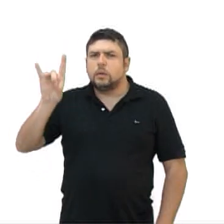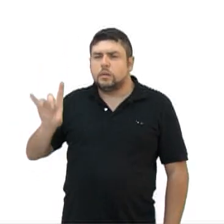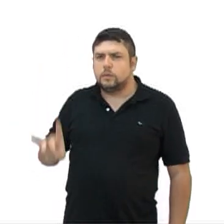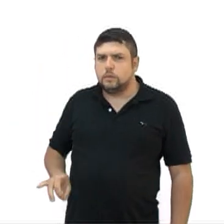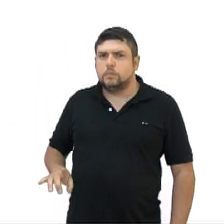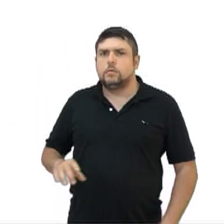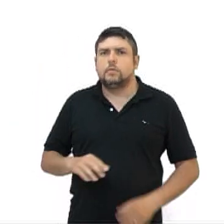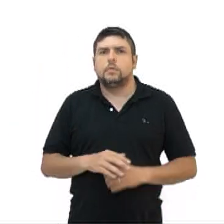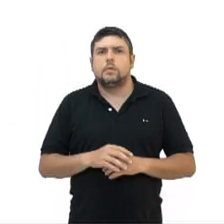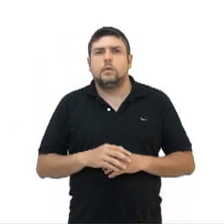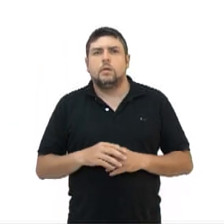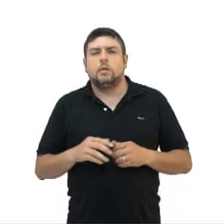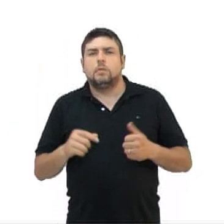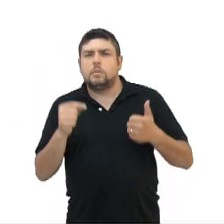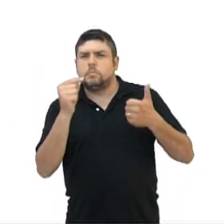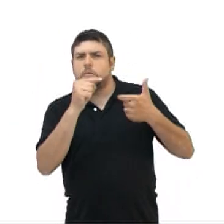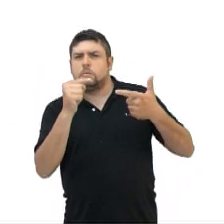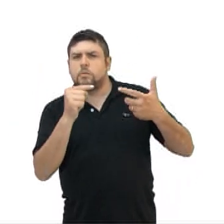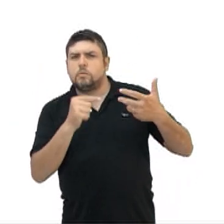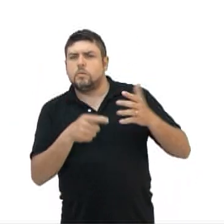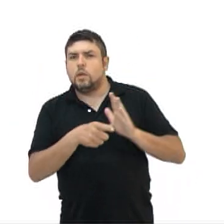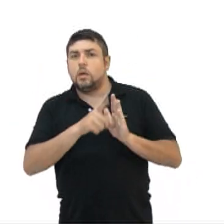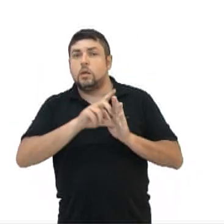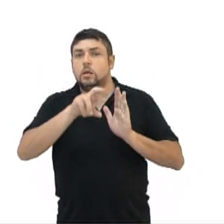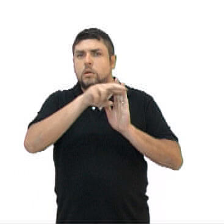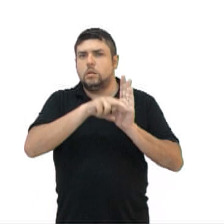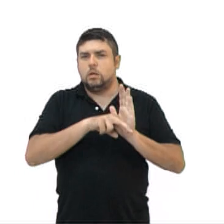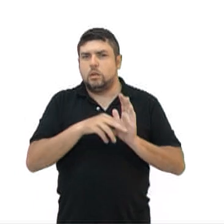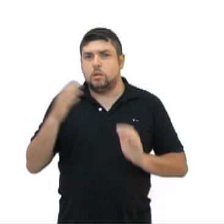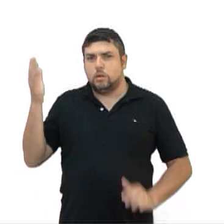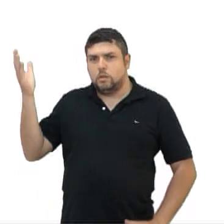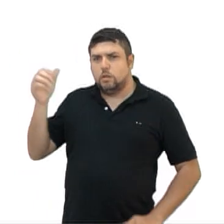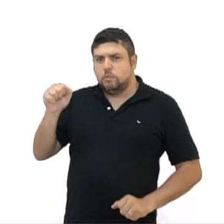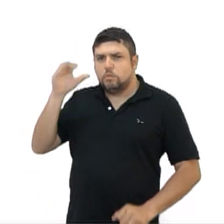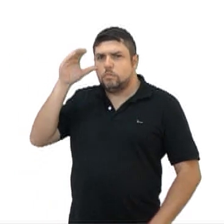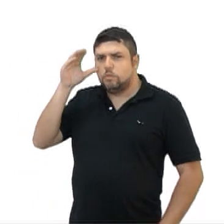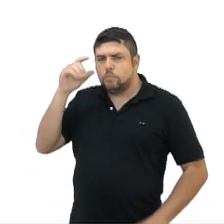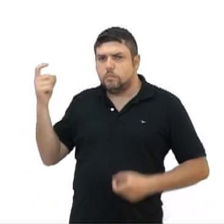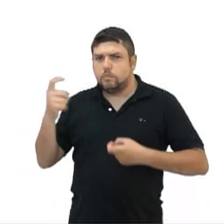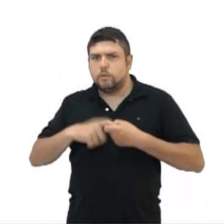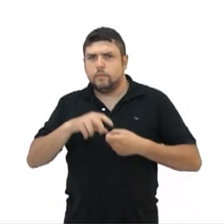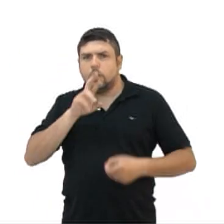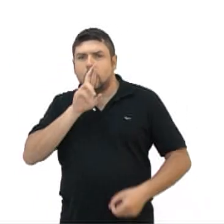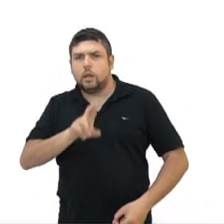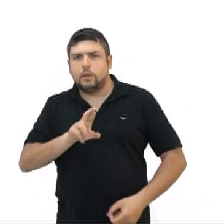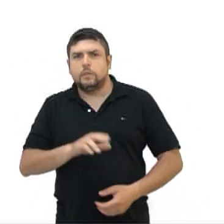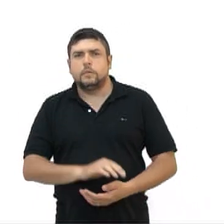Deixei as propriedades aqui do lado para vocês utilizarem quando necessário e eu já volto com a correção.